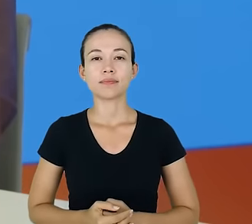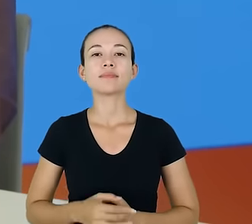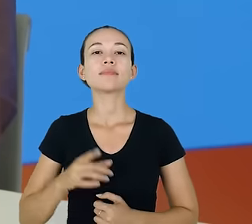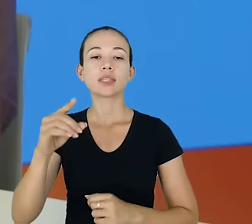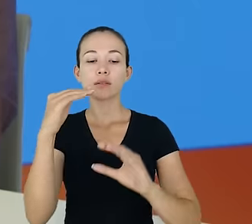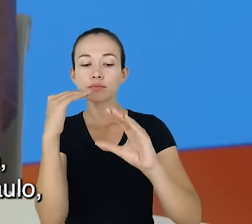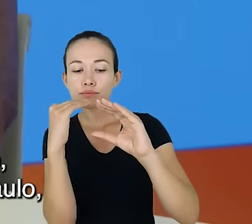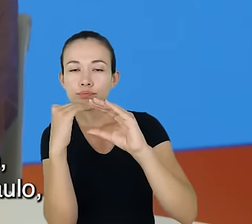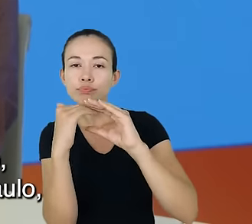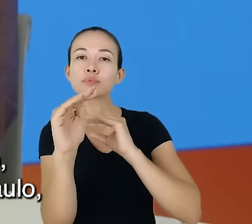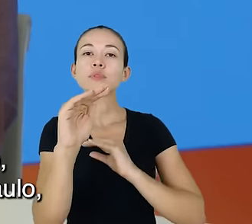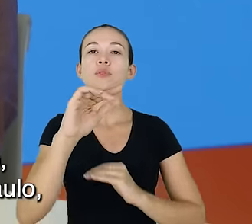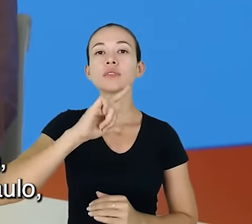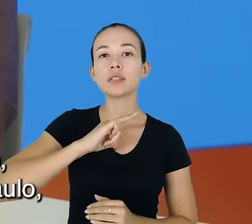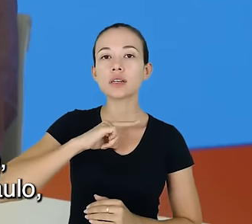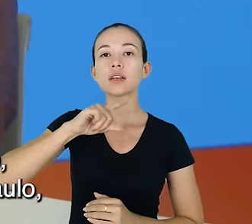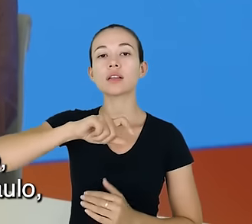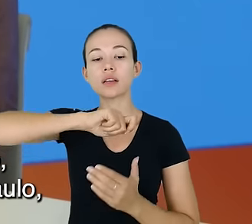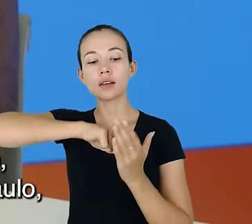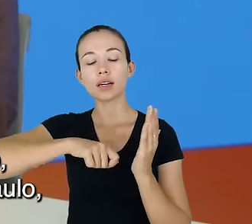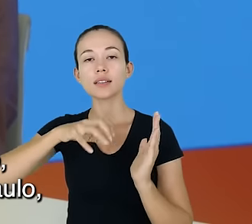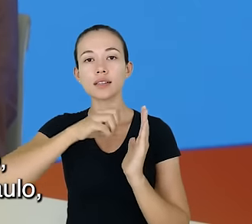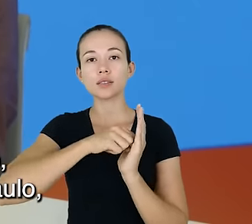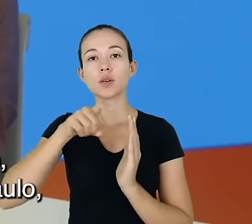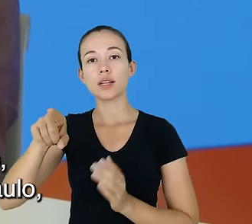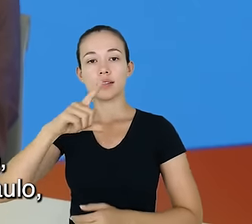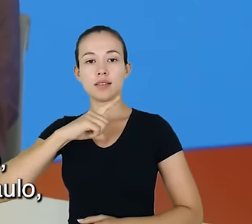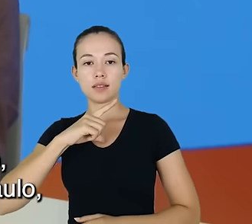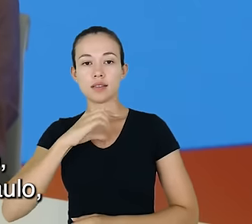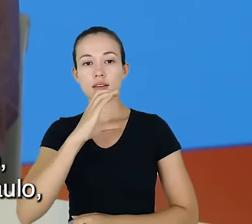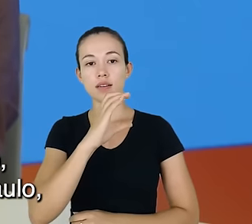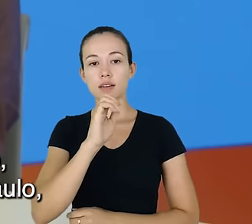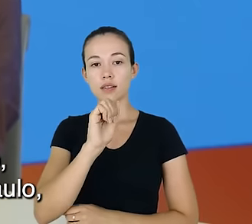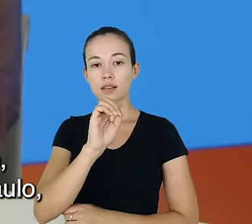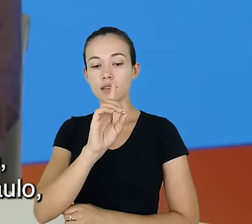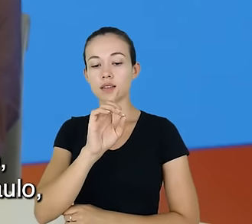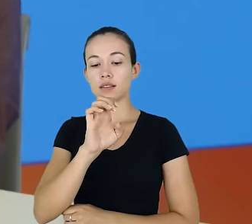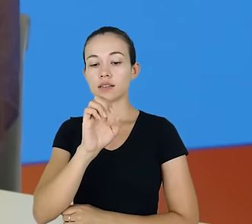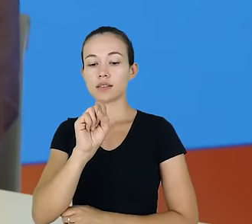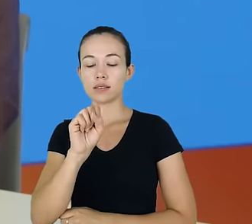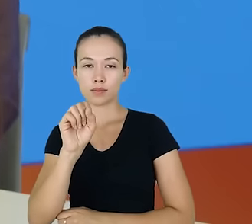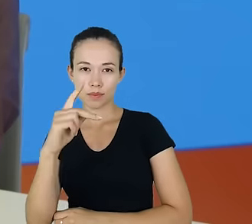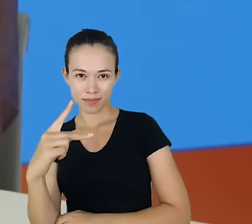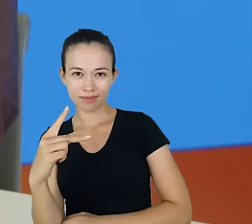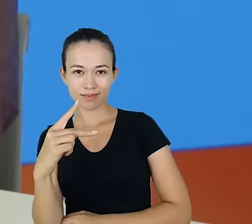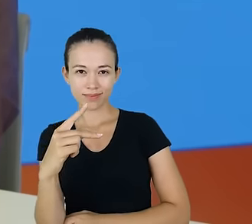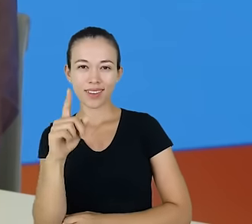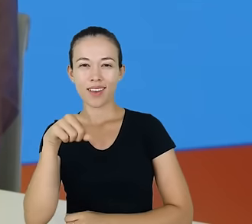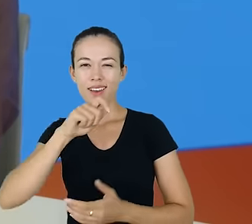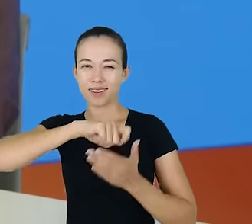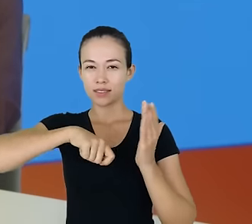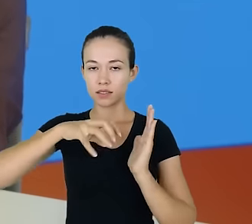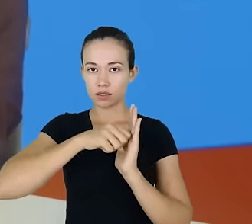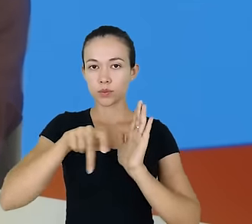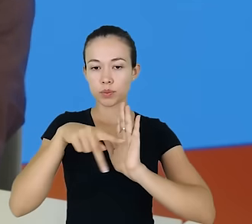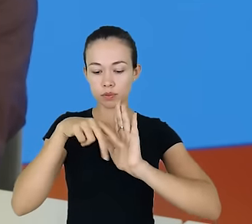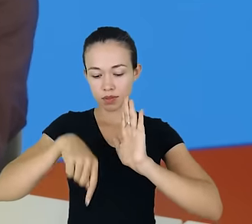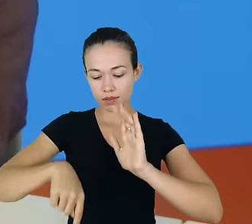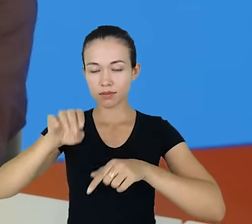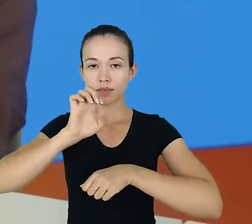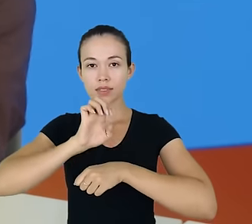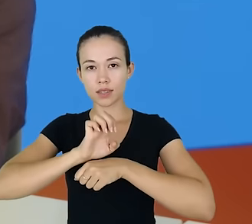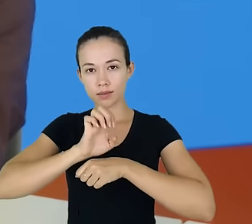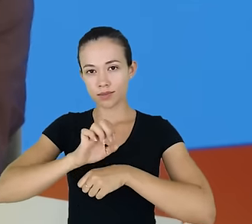vai vincular esse e-mail ao cadastro que ele tem no cadesp que é o cadastro do Estado de São Paulo e aí com esse e-mail vinculado